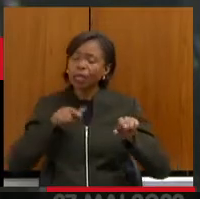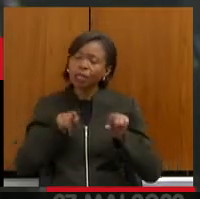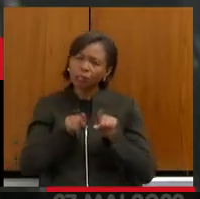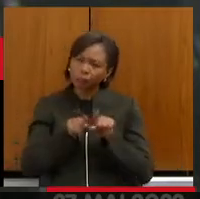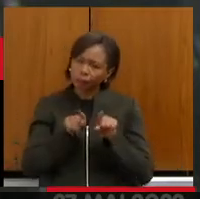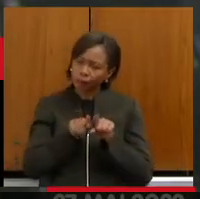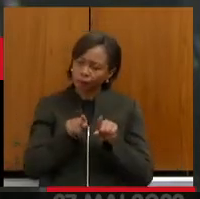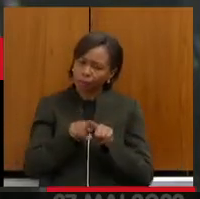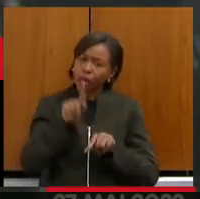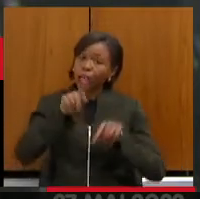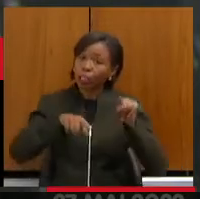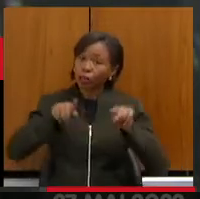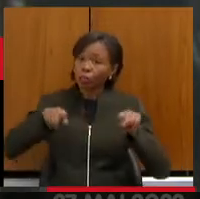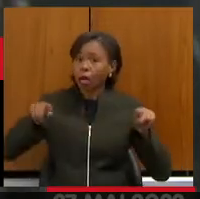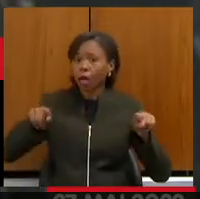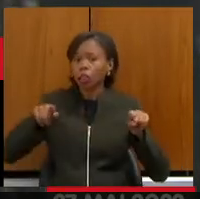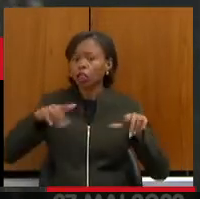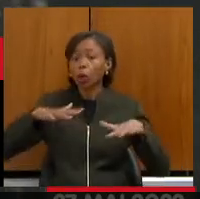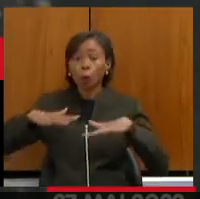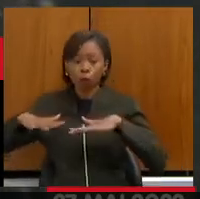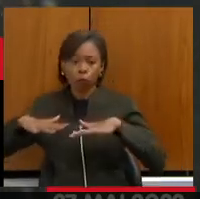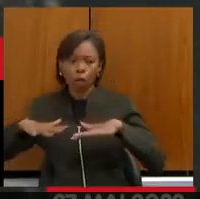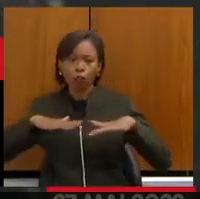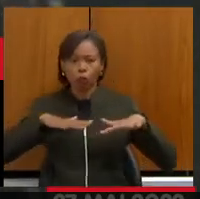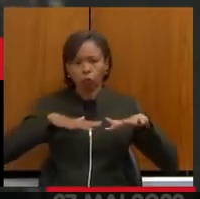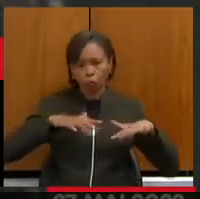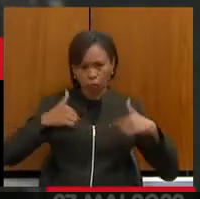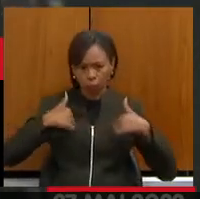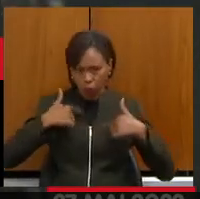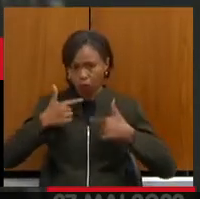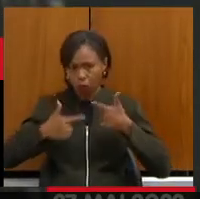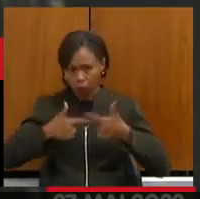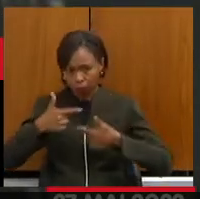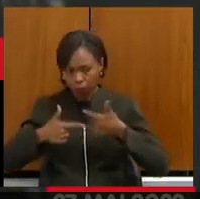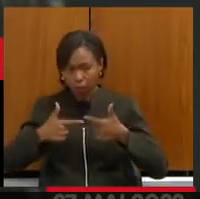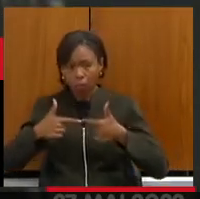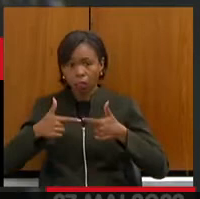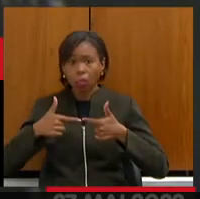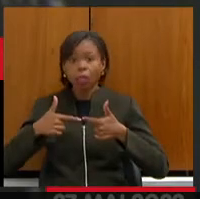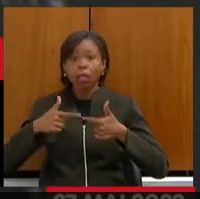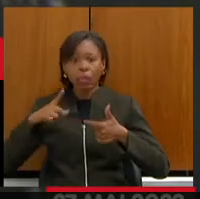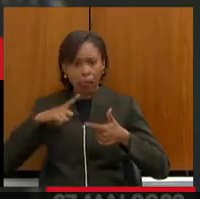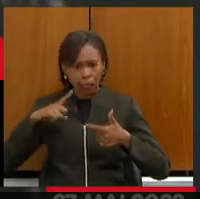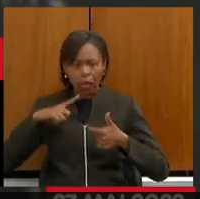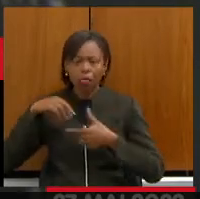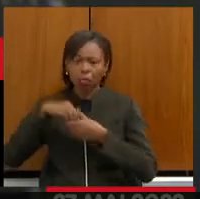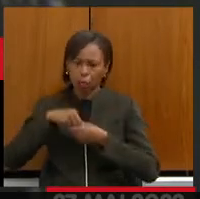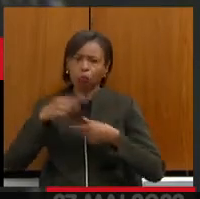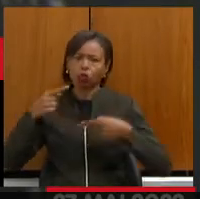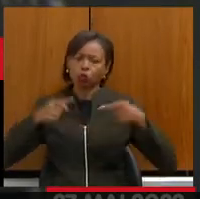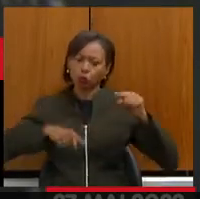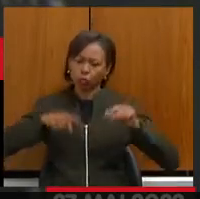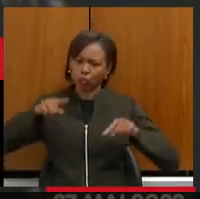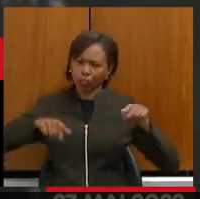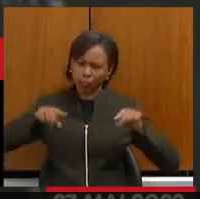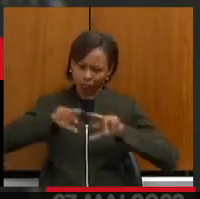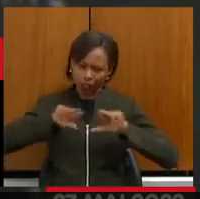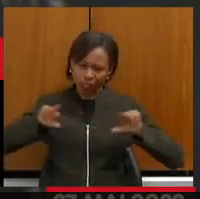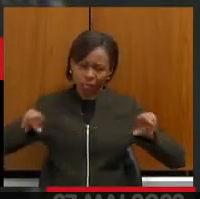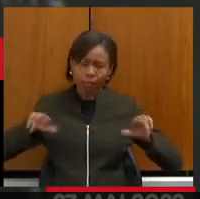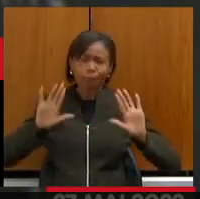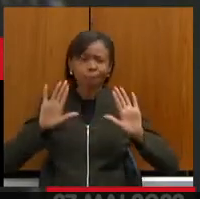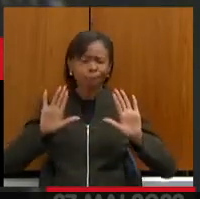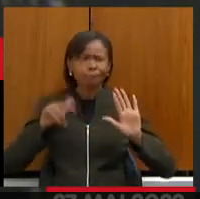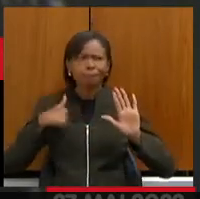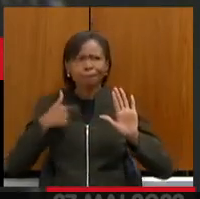que normalmente todos os movimentos que eu trabalho é a trabalha com essa diversidade nem eu não vou falar